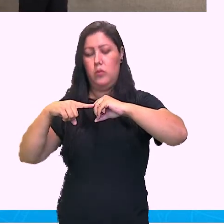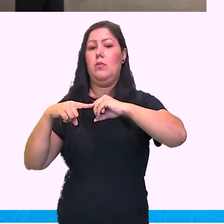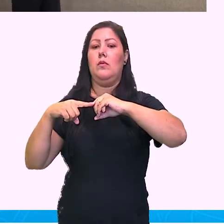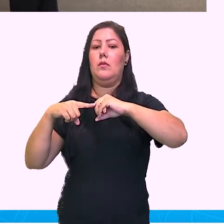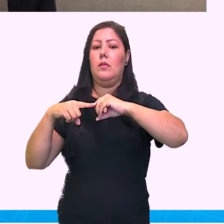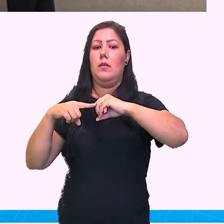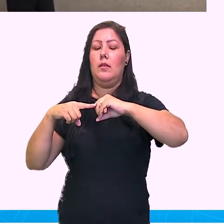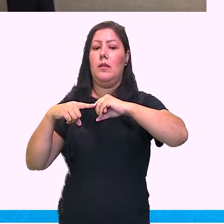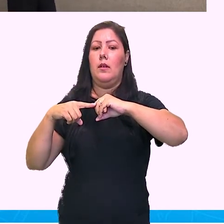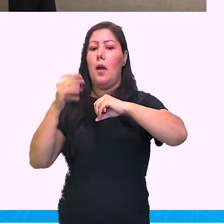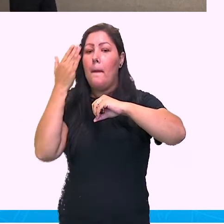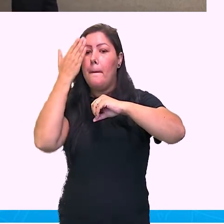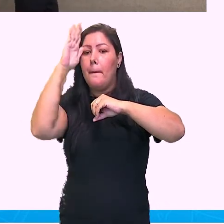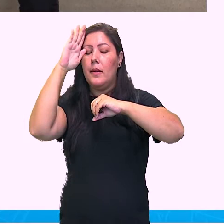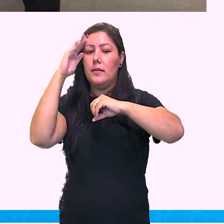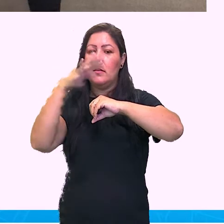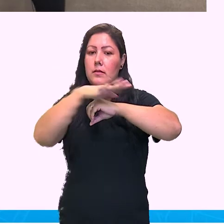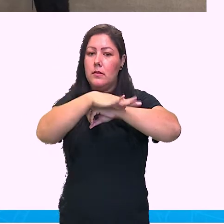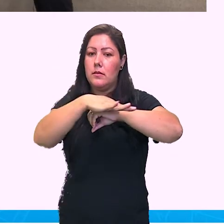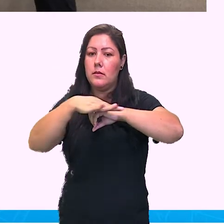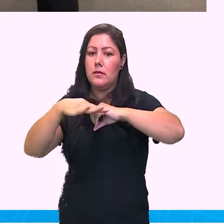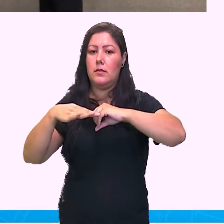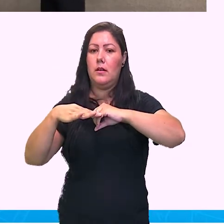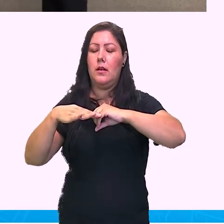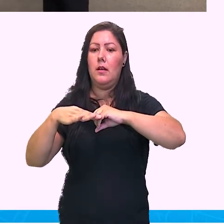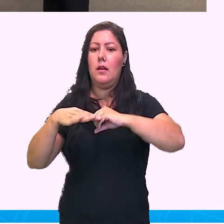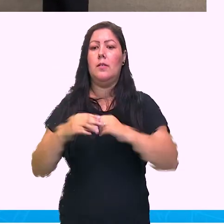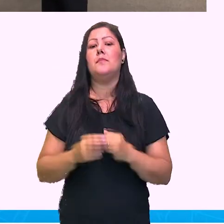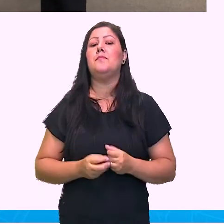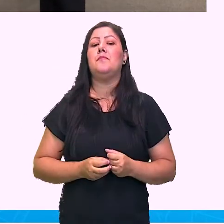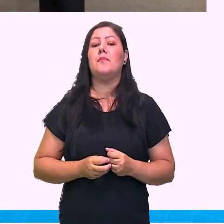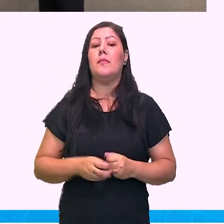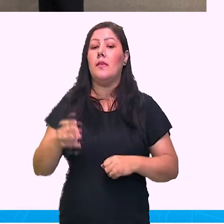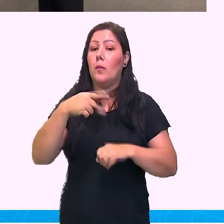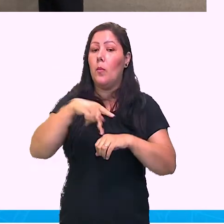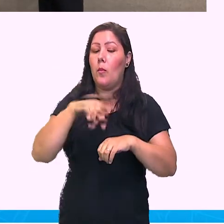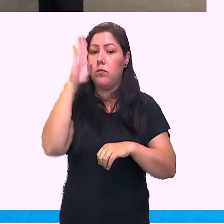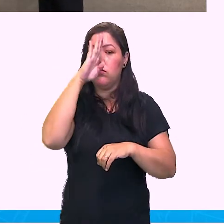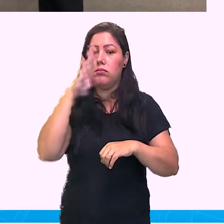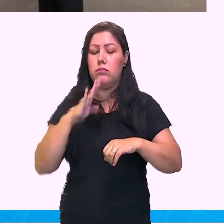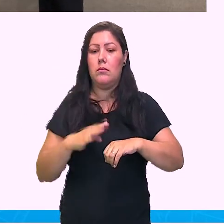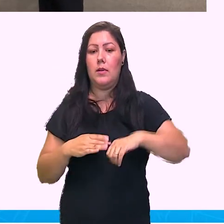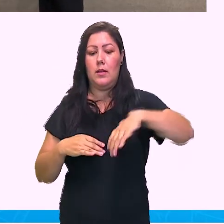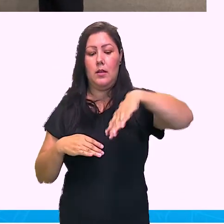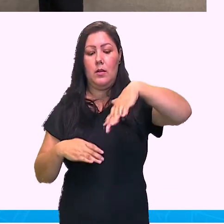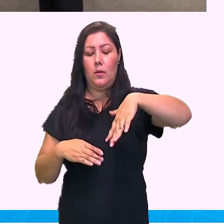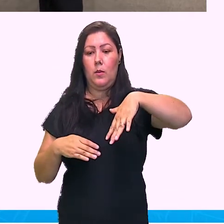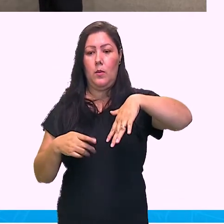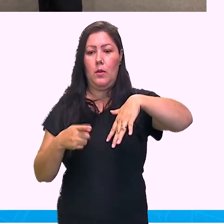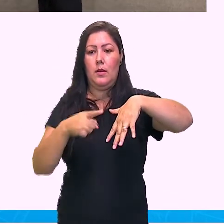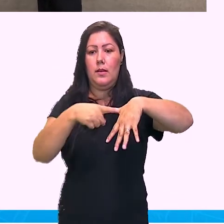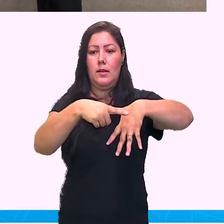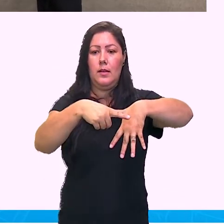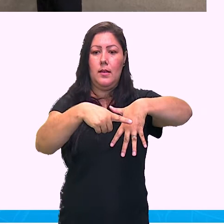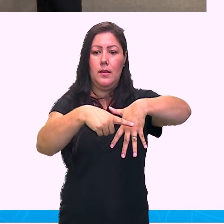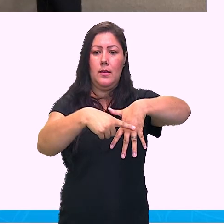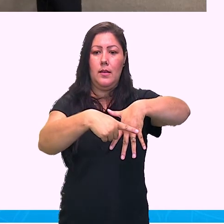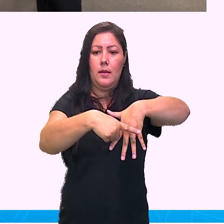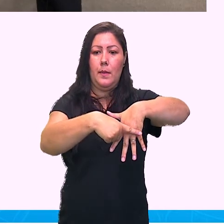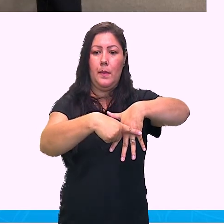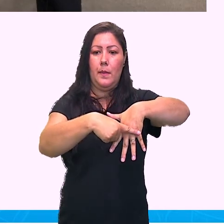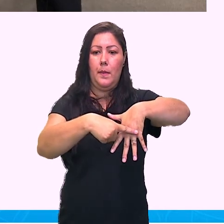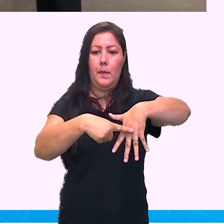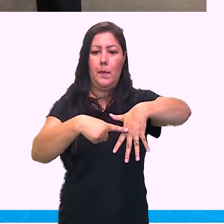principal paralelo, o Brasil tem terras no norte, um pedacinho de terras do norte, e